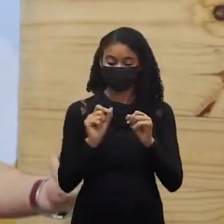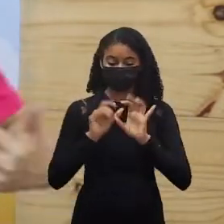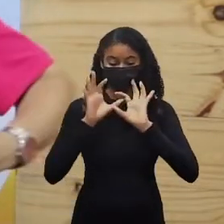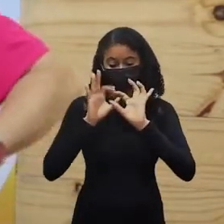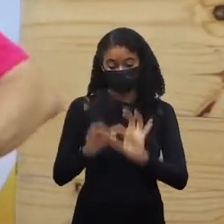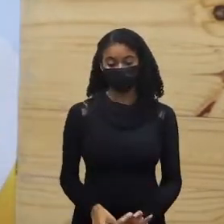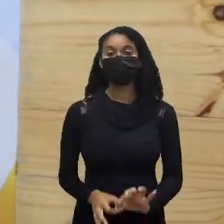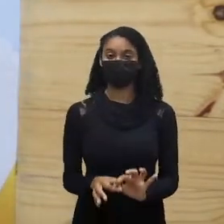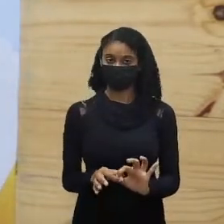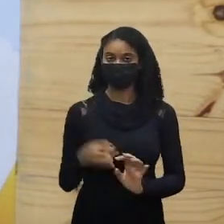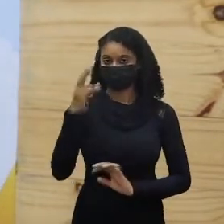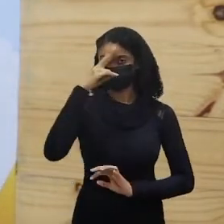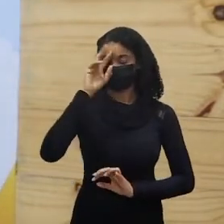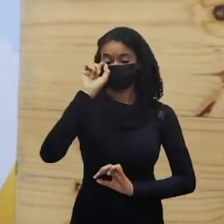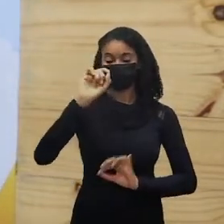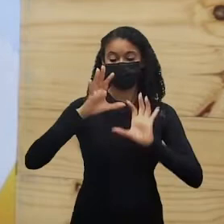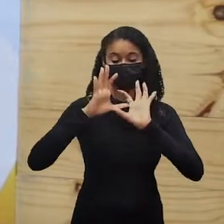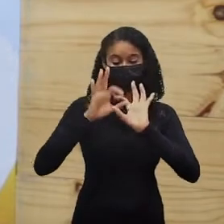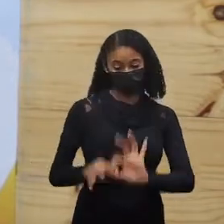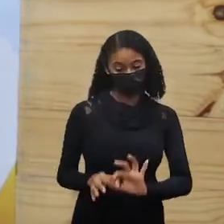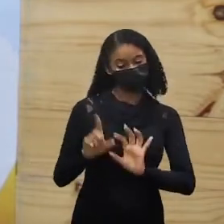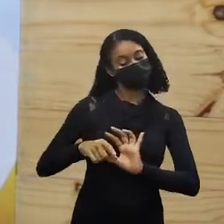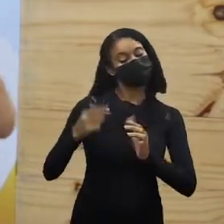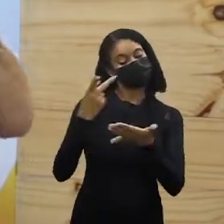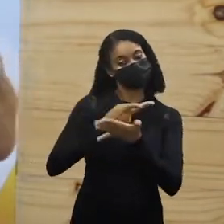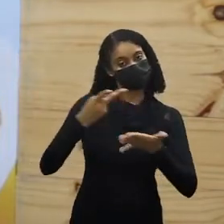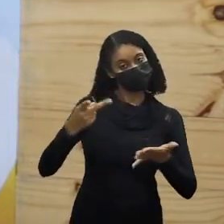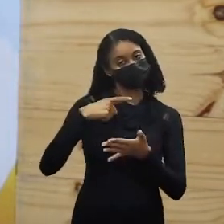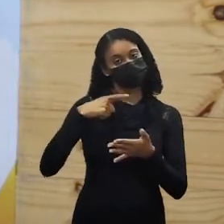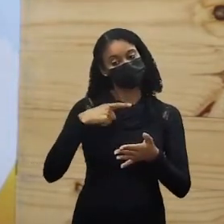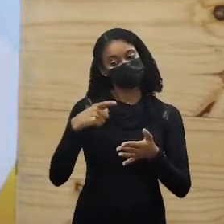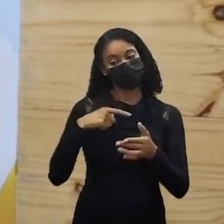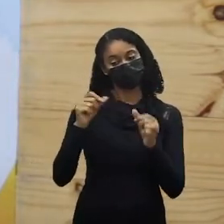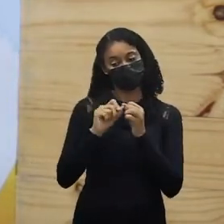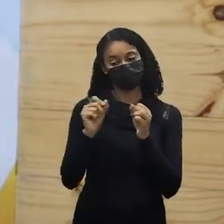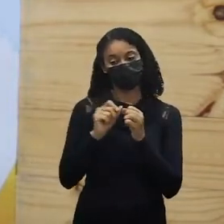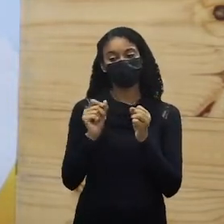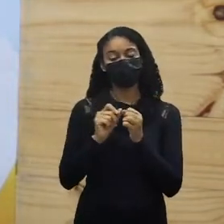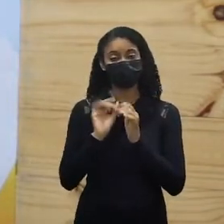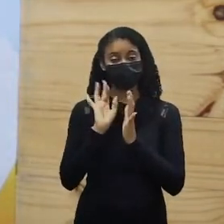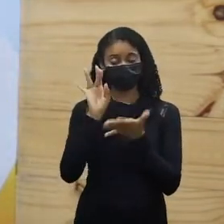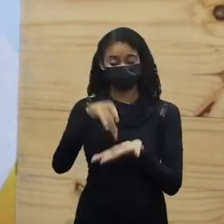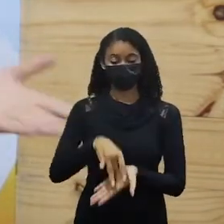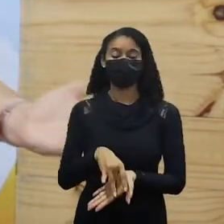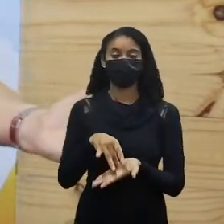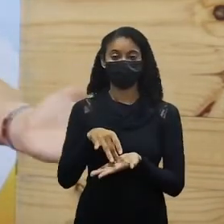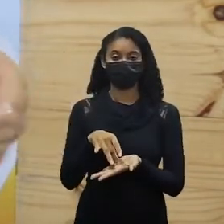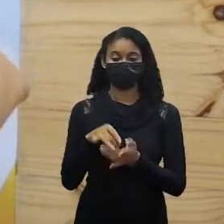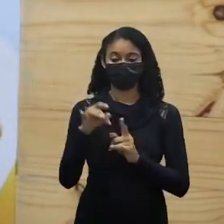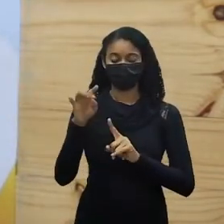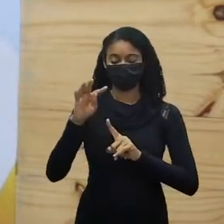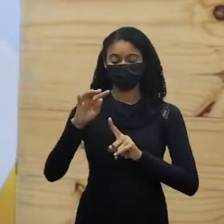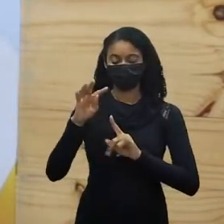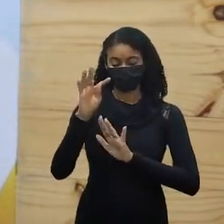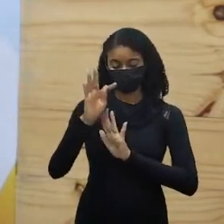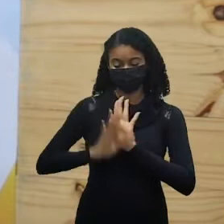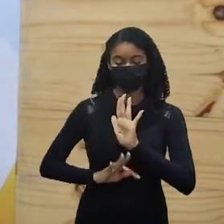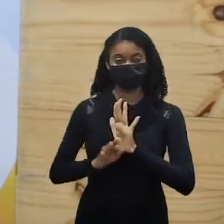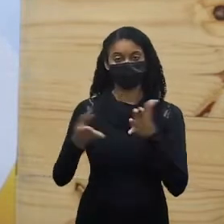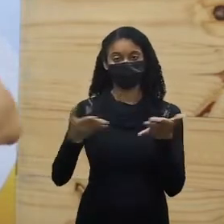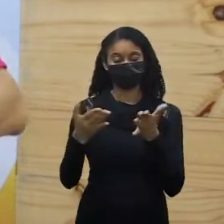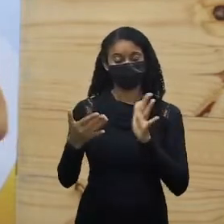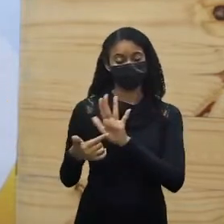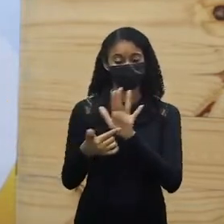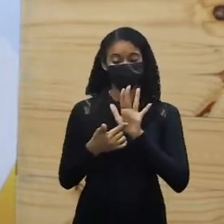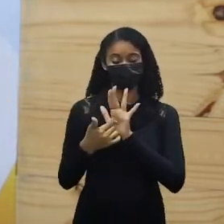contexto. Lembrar que o contexto é a situação de produção real de um texto. No caso aqui, a